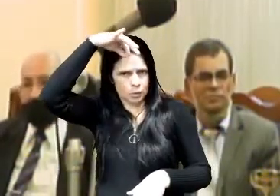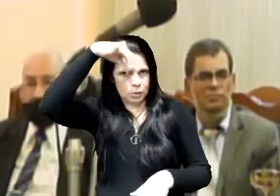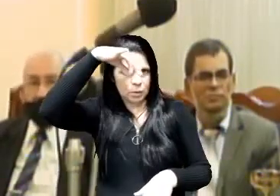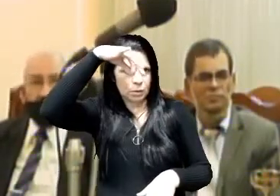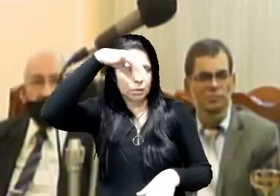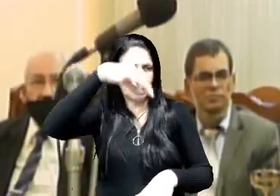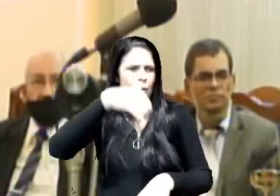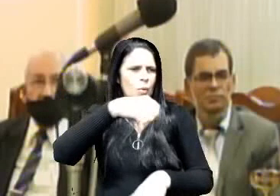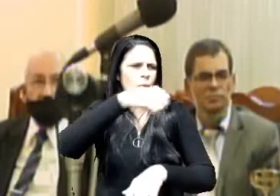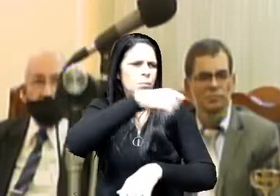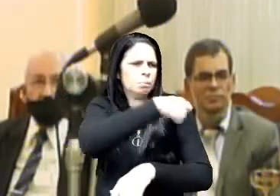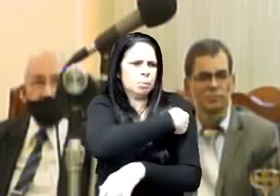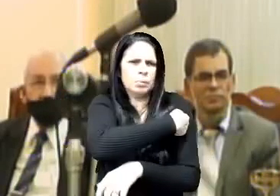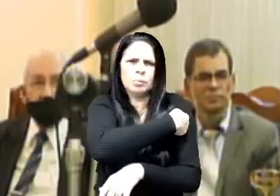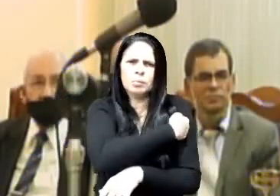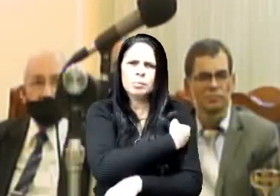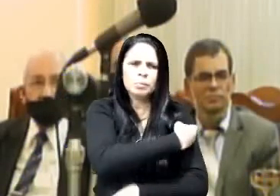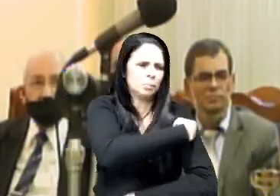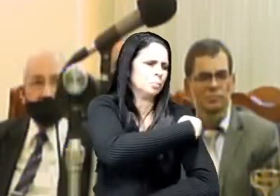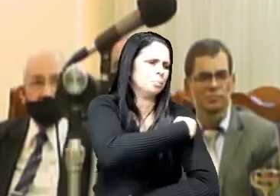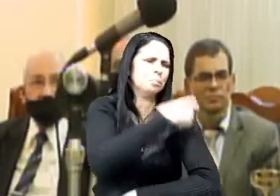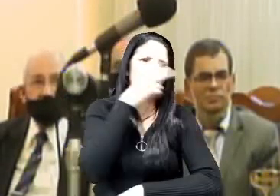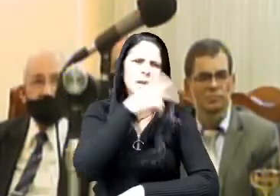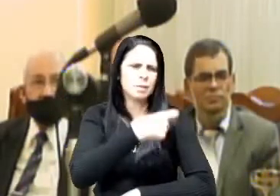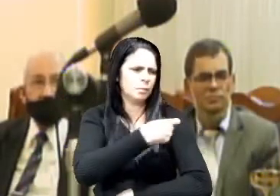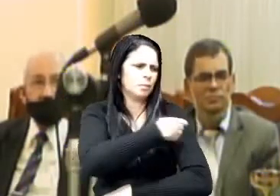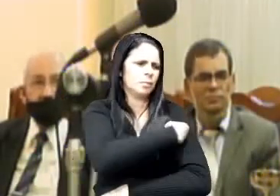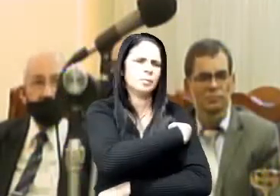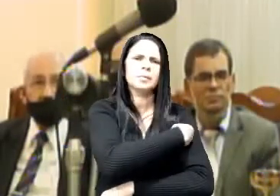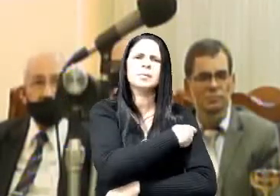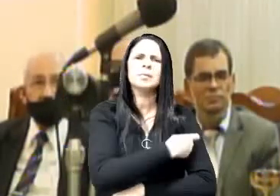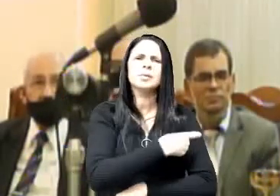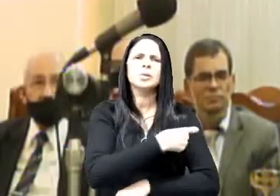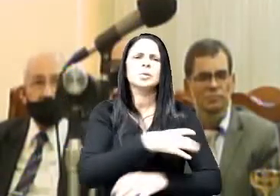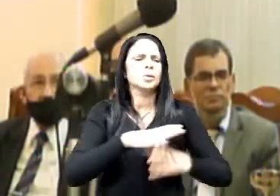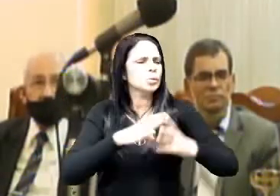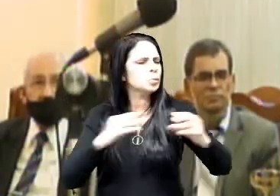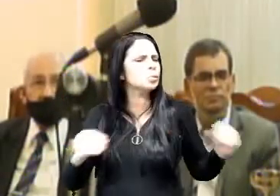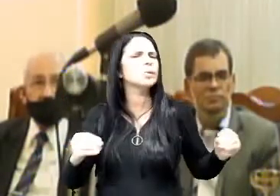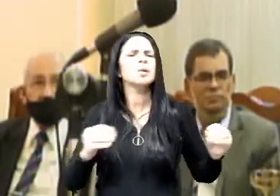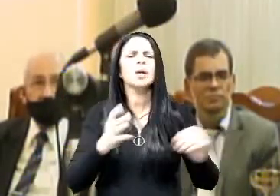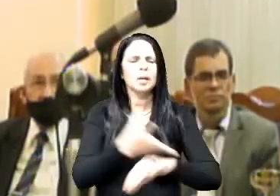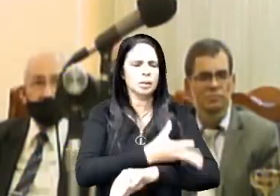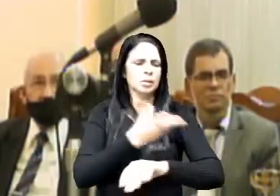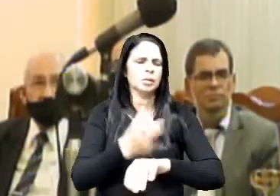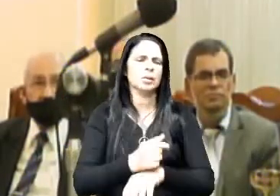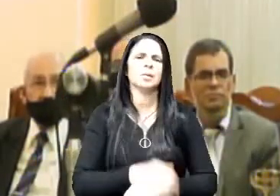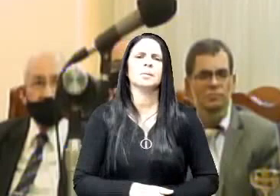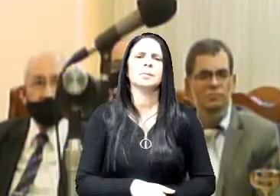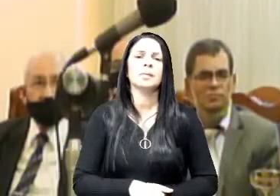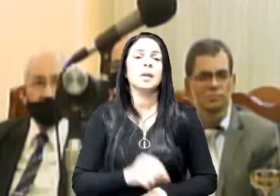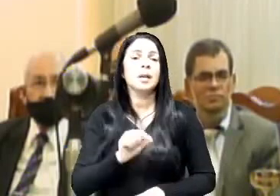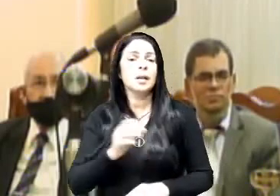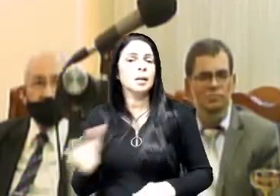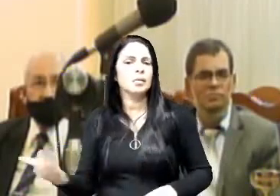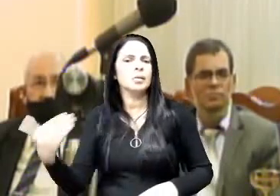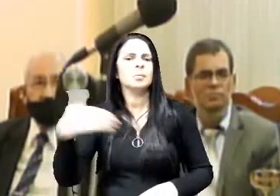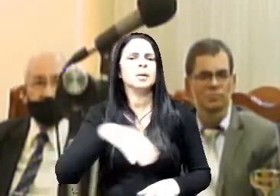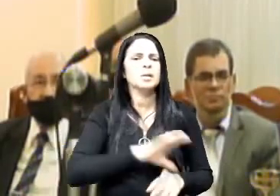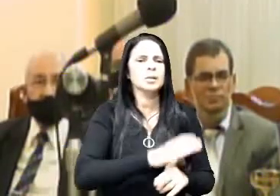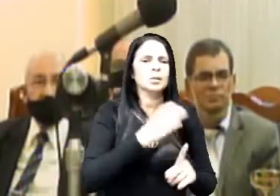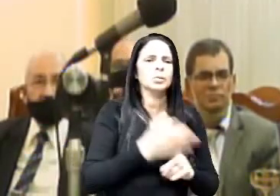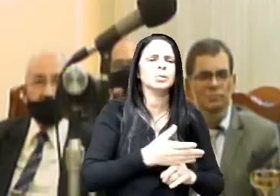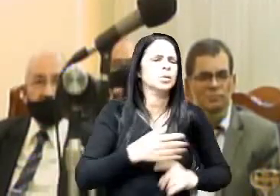igreja. Quem veio para este culto, está assistindo esse culto, está vacinado em nome